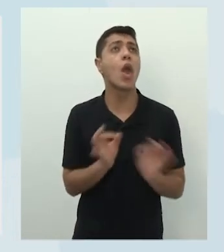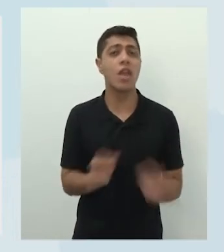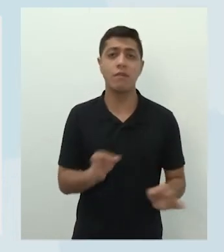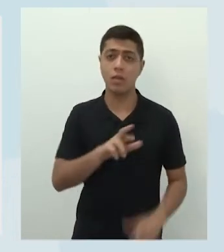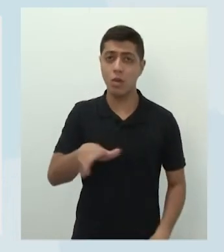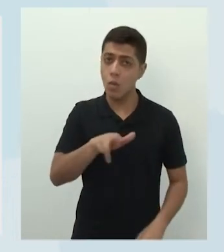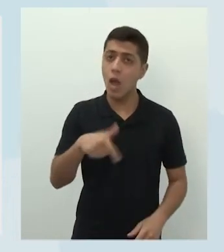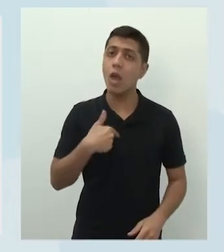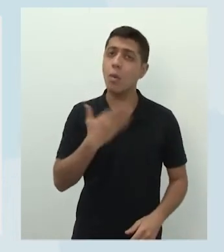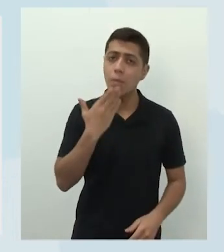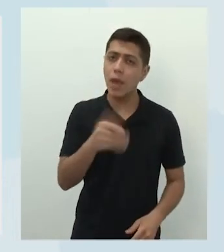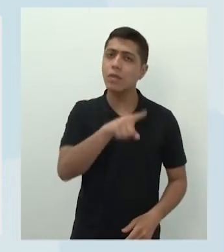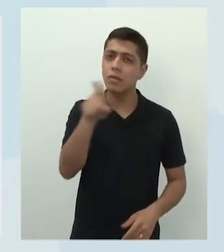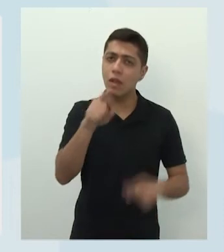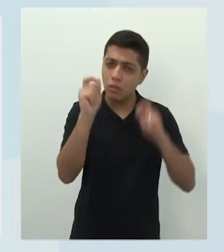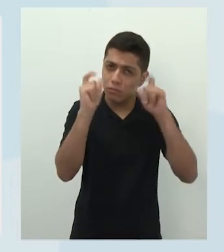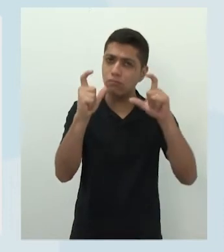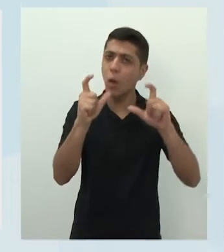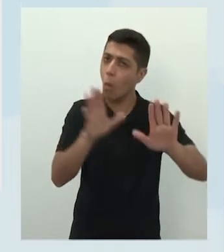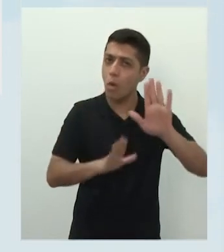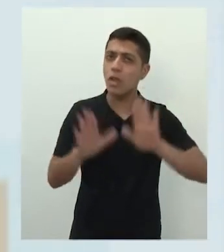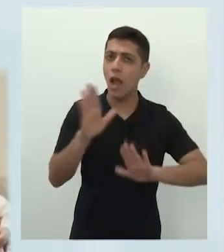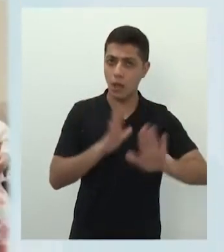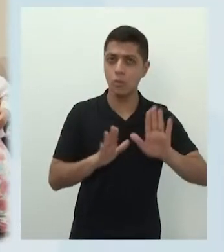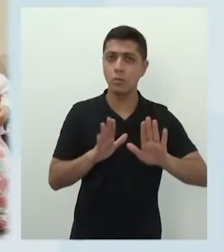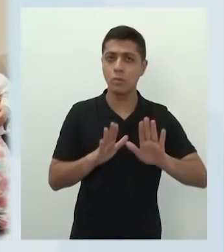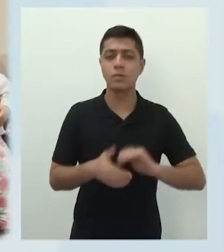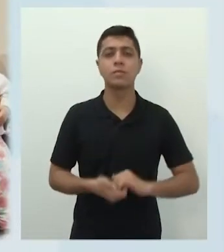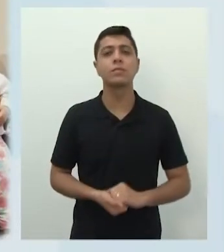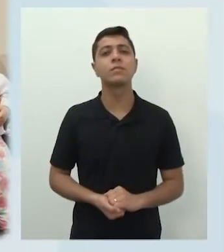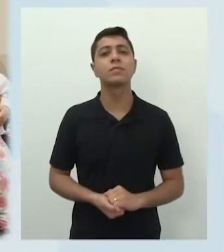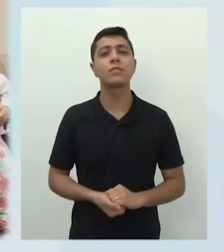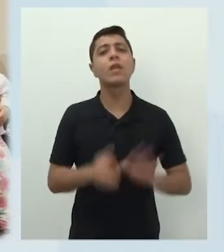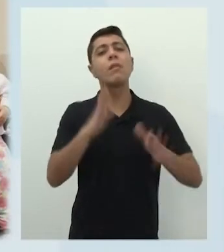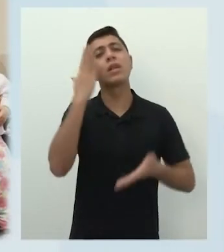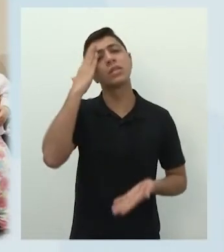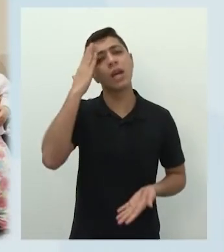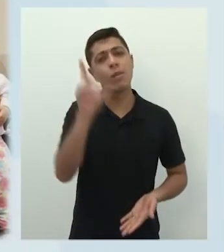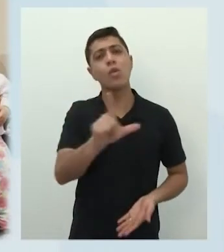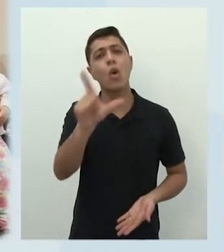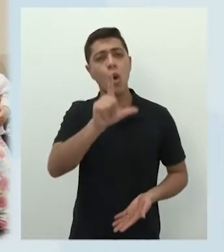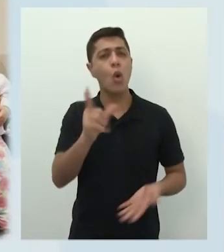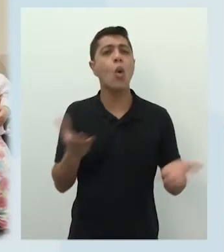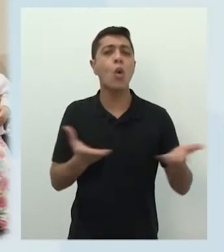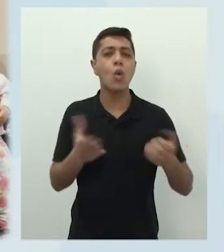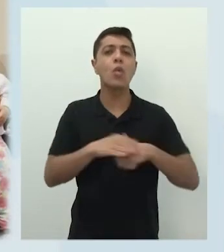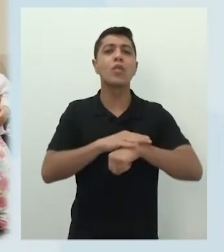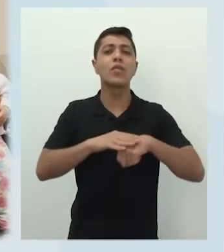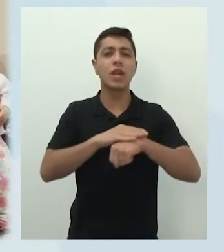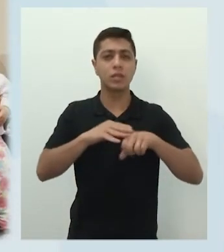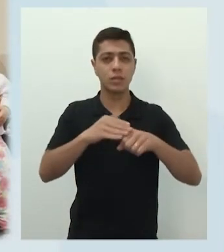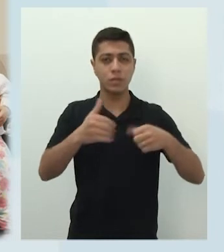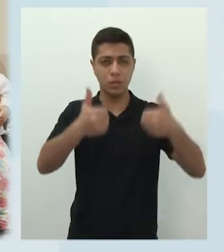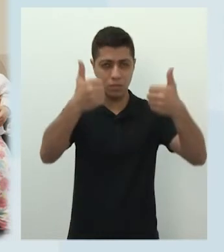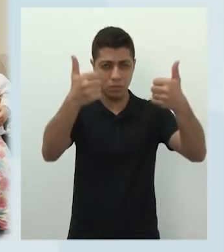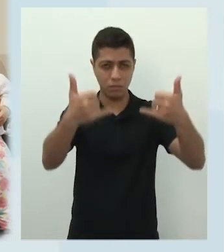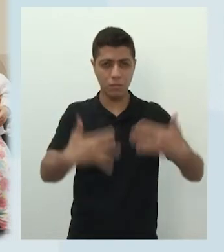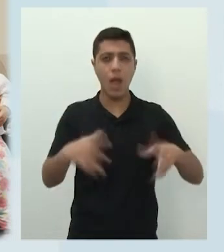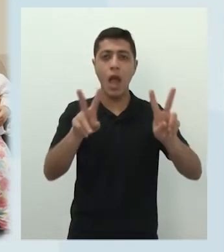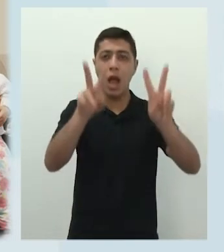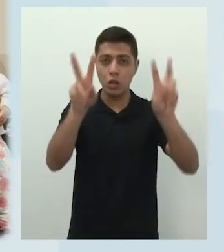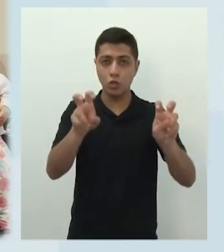é óbvio que nós estamos conversando de um assunto que é um assunto que traz, digamos assim,